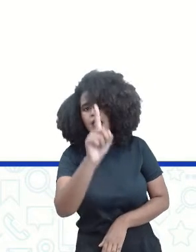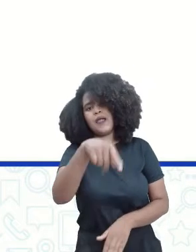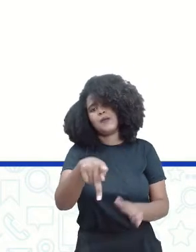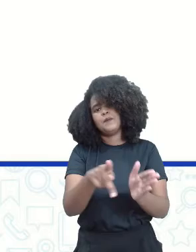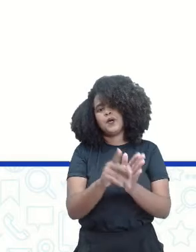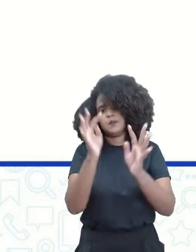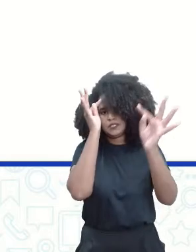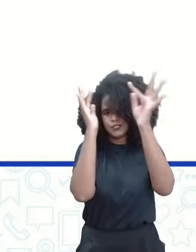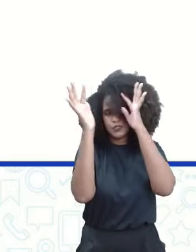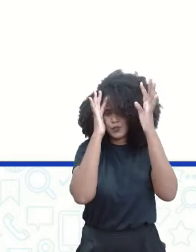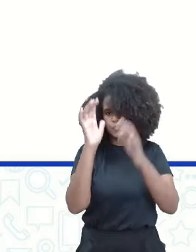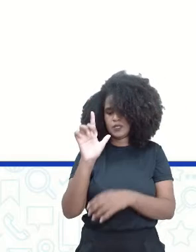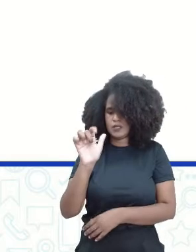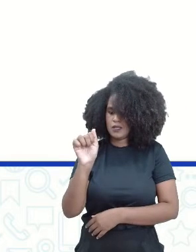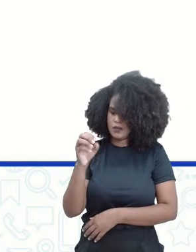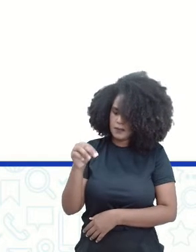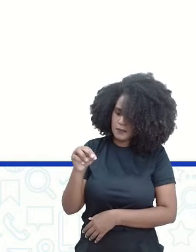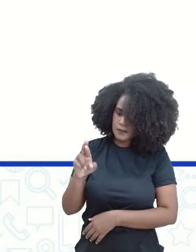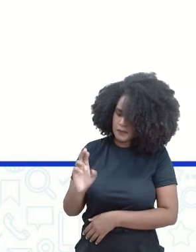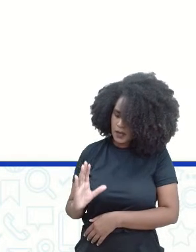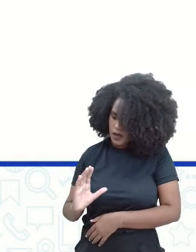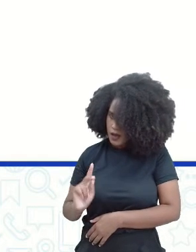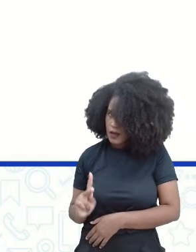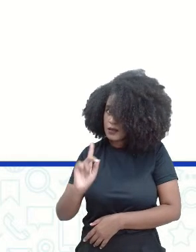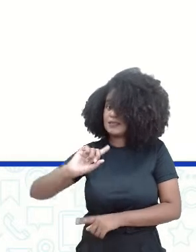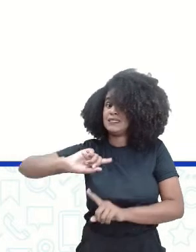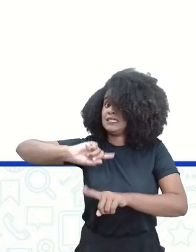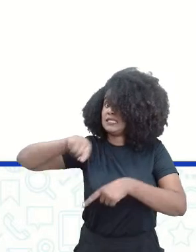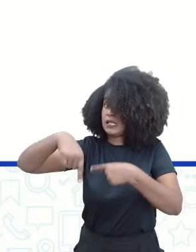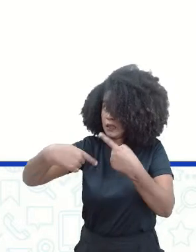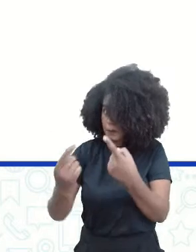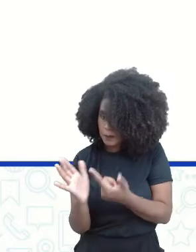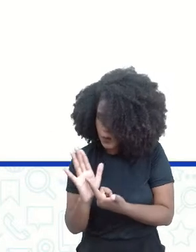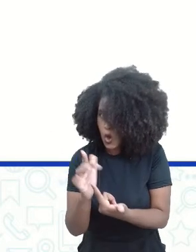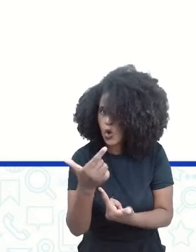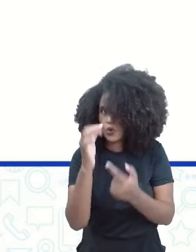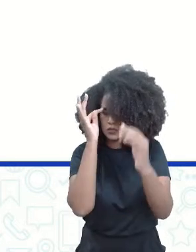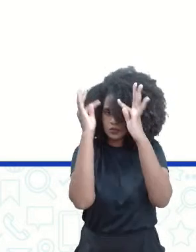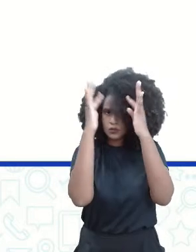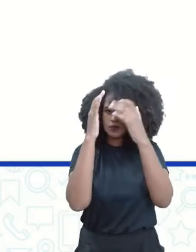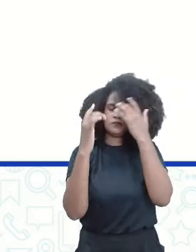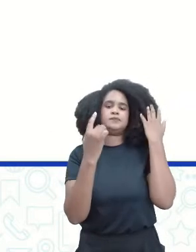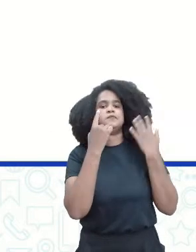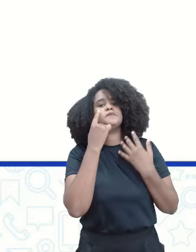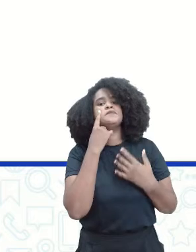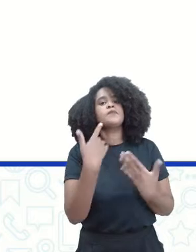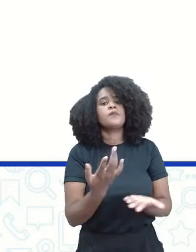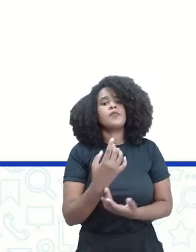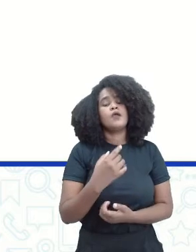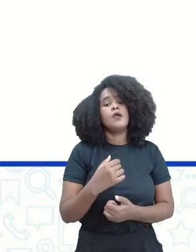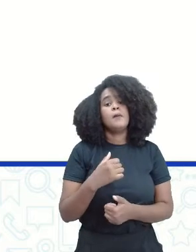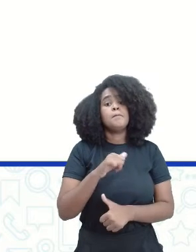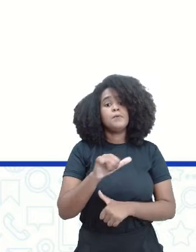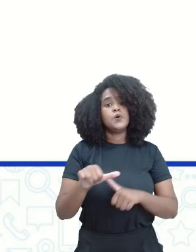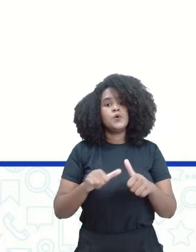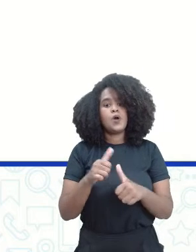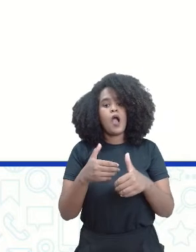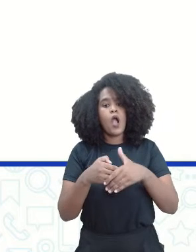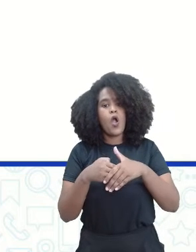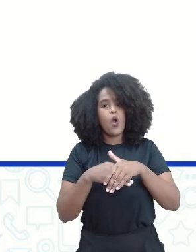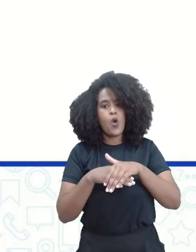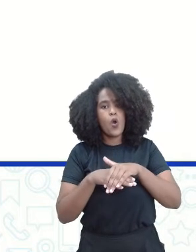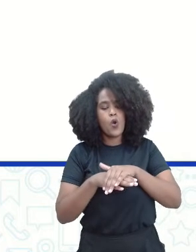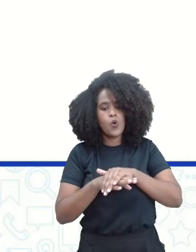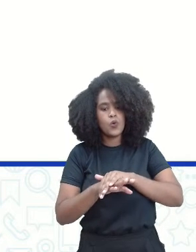aí. Depois eu vou colocar mais outra teoria aí defendida por Lamarck. Então, o que ele diz? Que a mudança de hábito não, leva